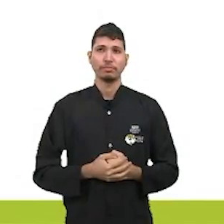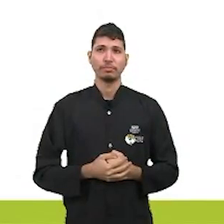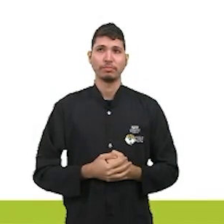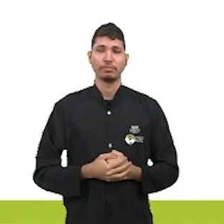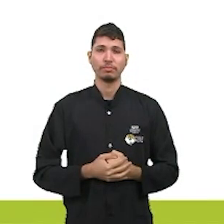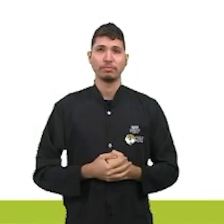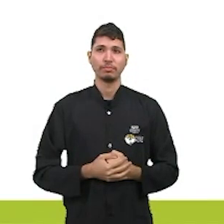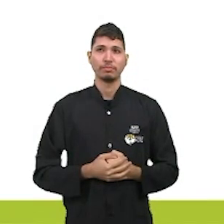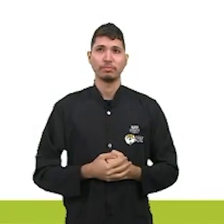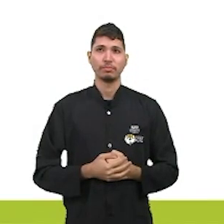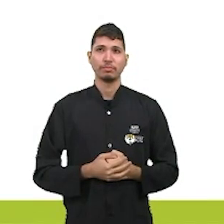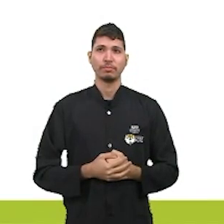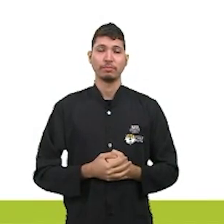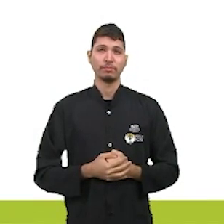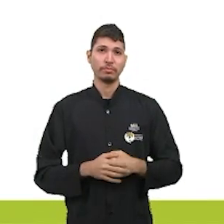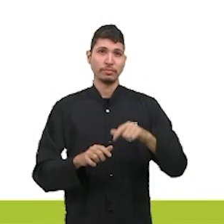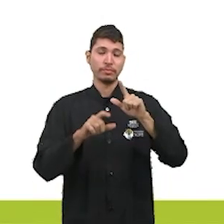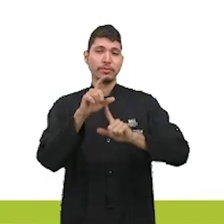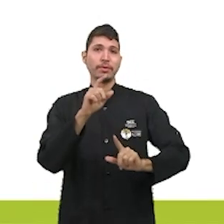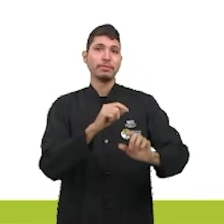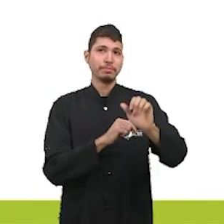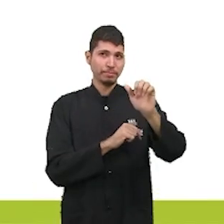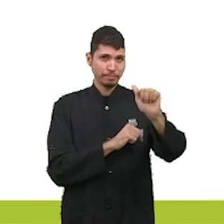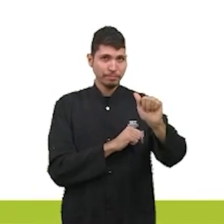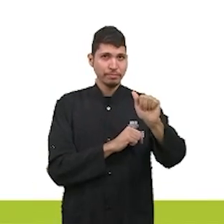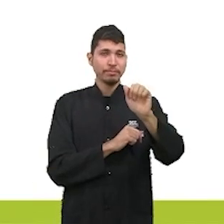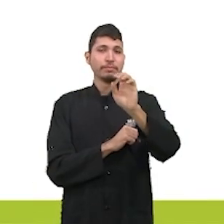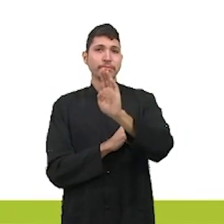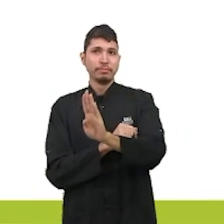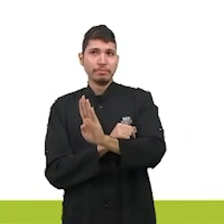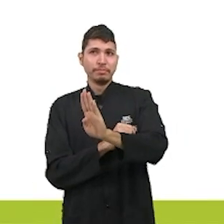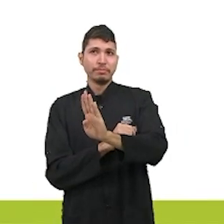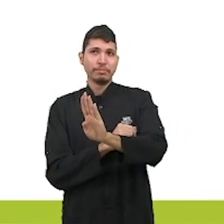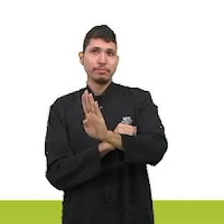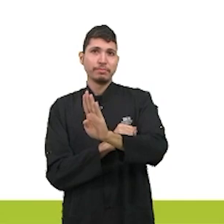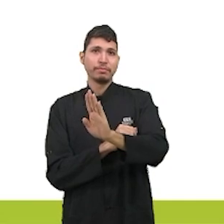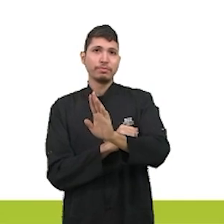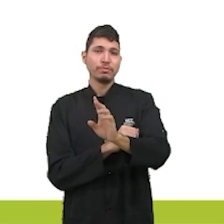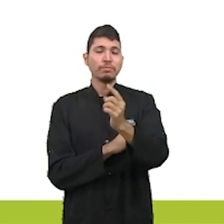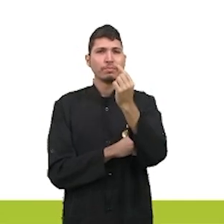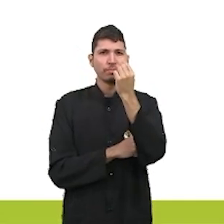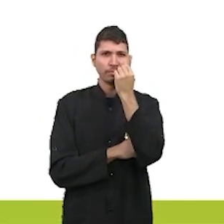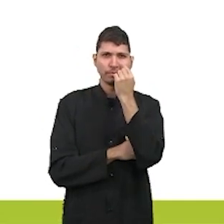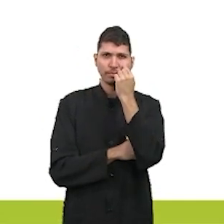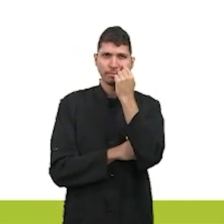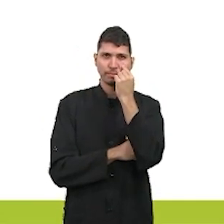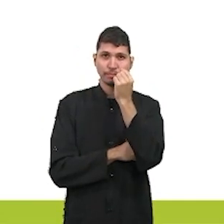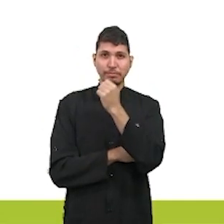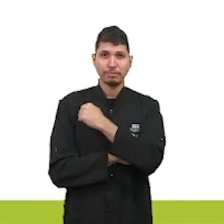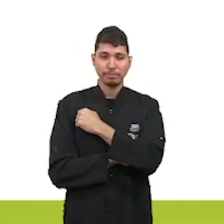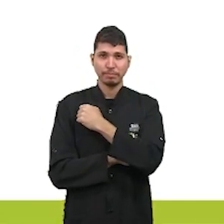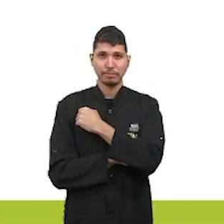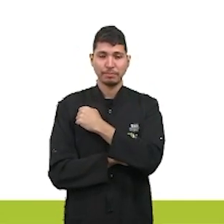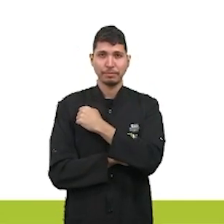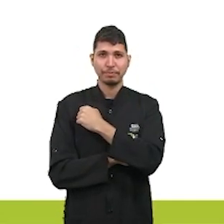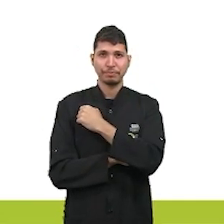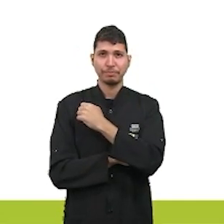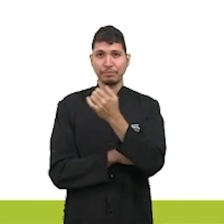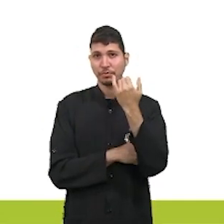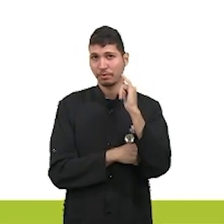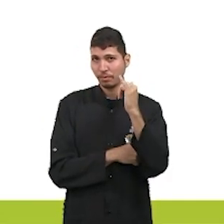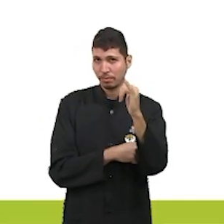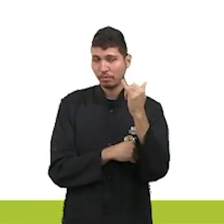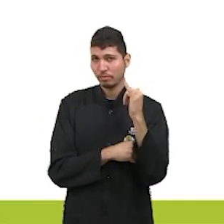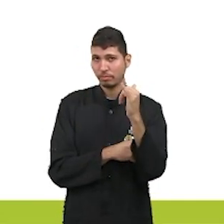Aqui. Opa, a letra A e a B, ali. Gente, como ele está pedindo a corrente elétrica, que